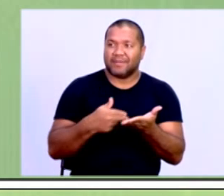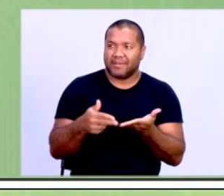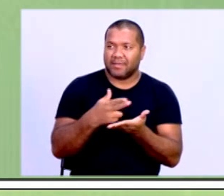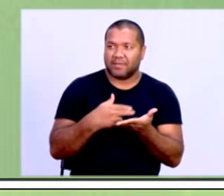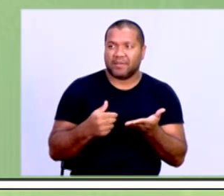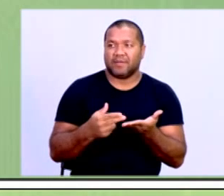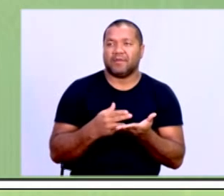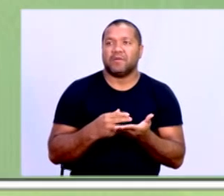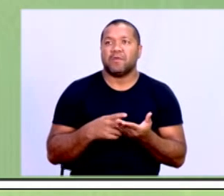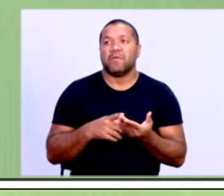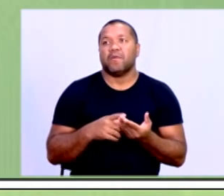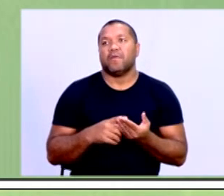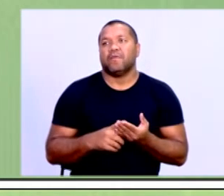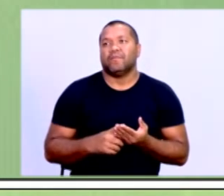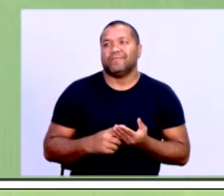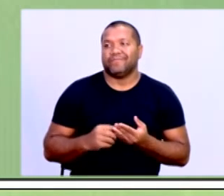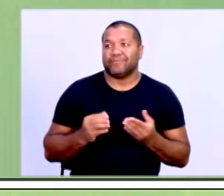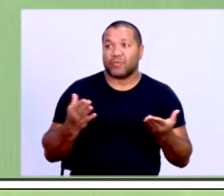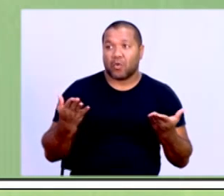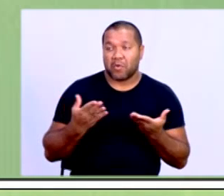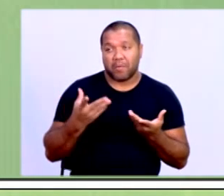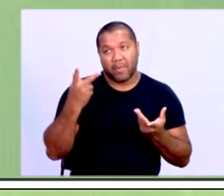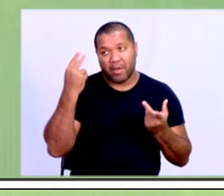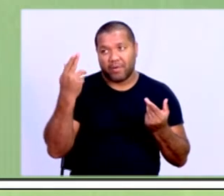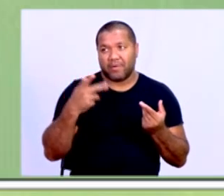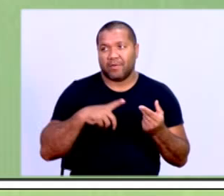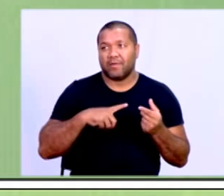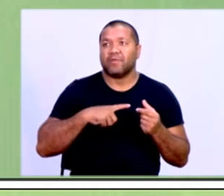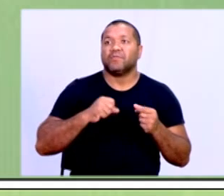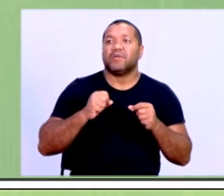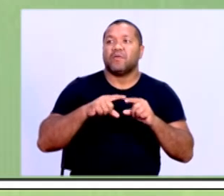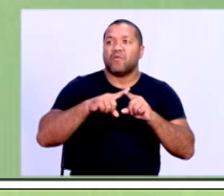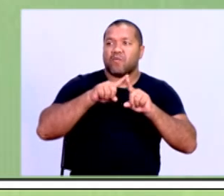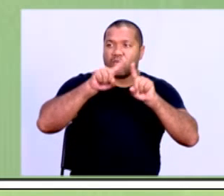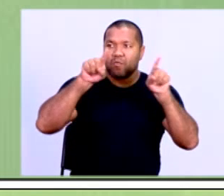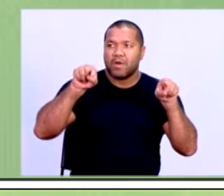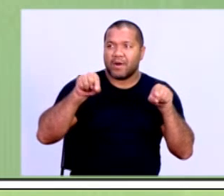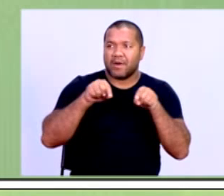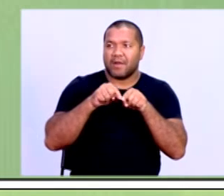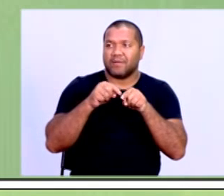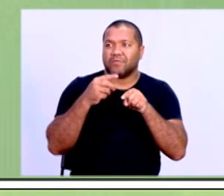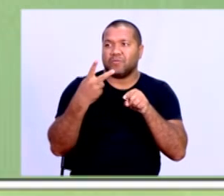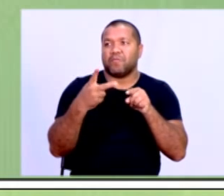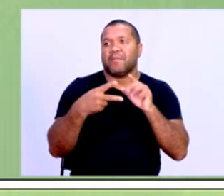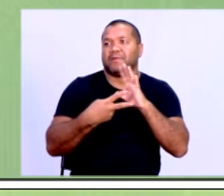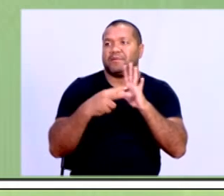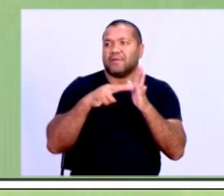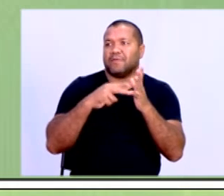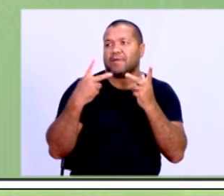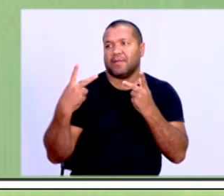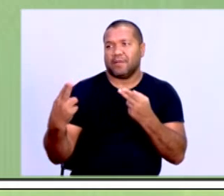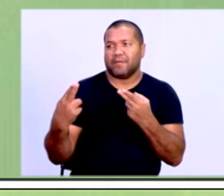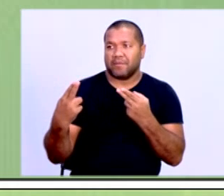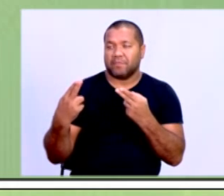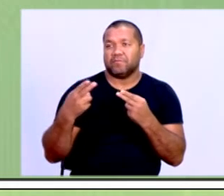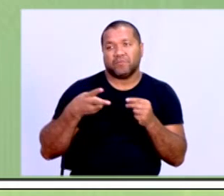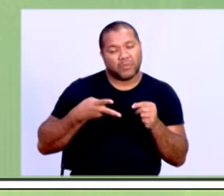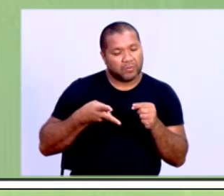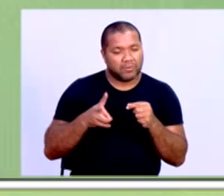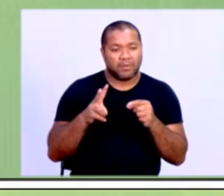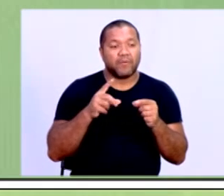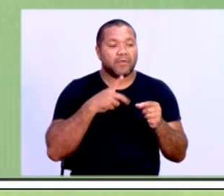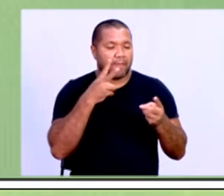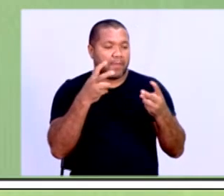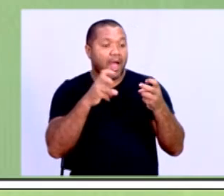maioria deles utilizam o quadrado duplo, porém o significado é o mesmo. Então, o quadrado sempre vai